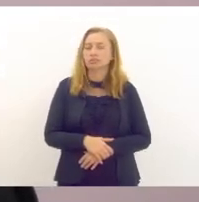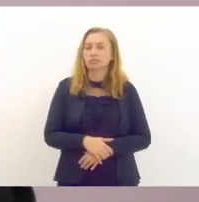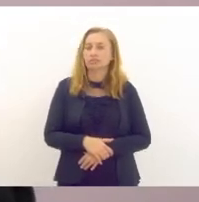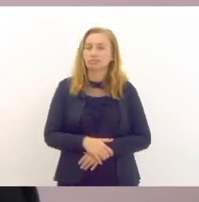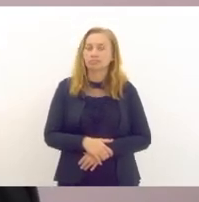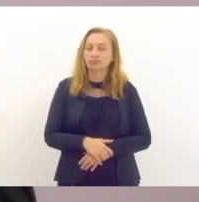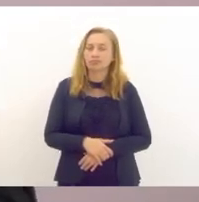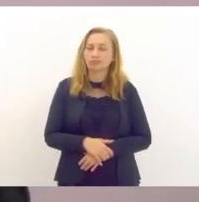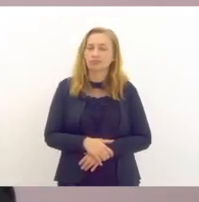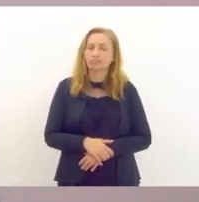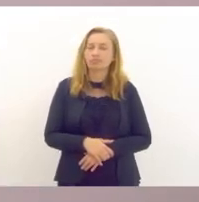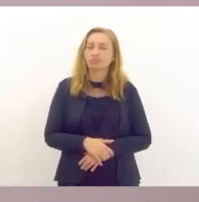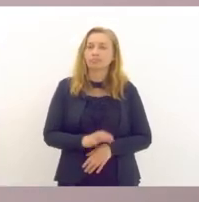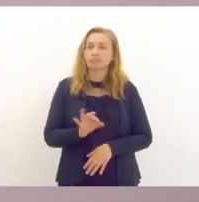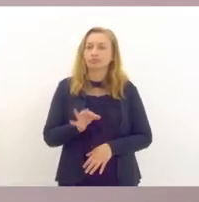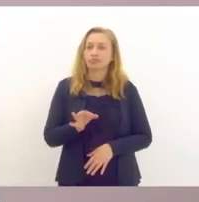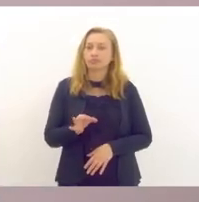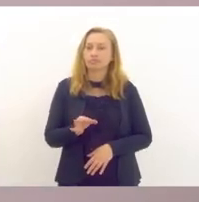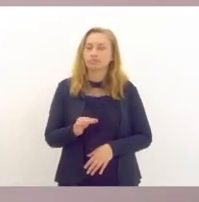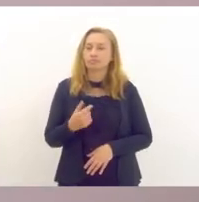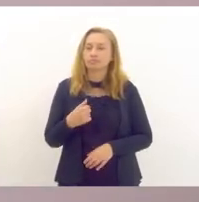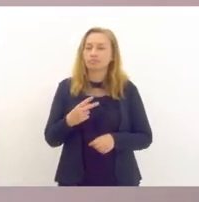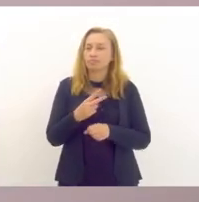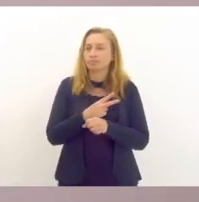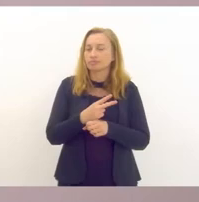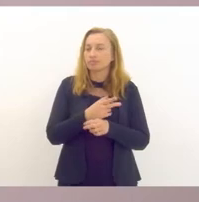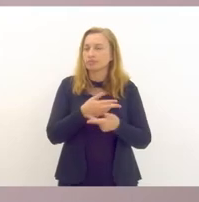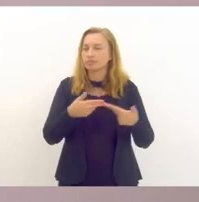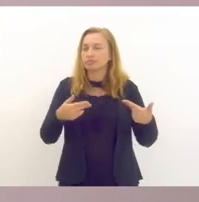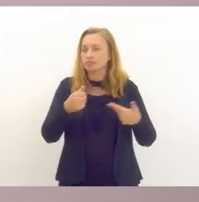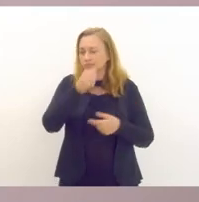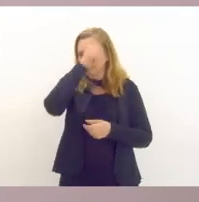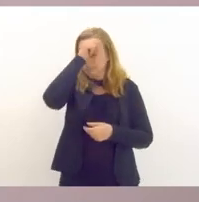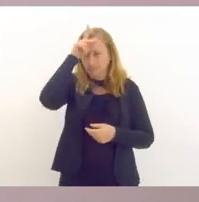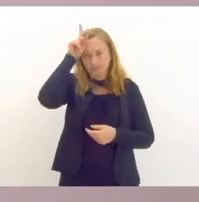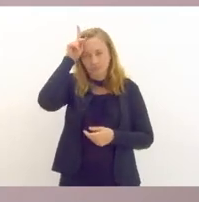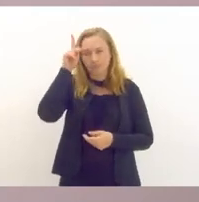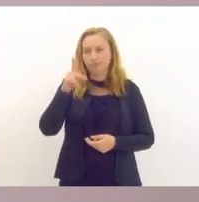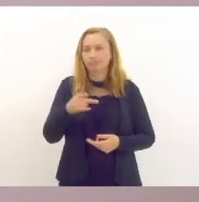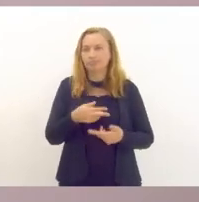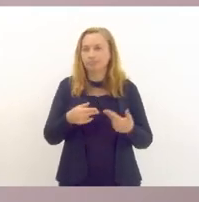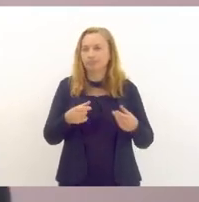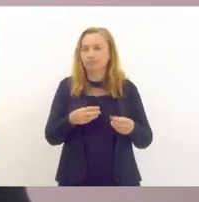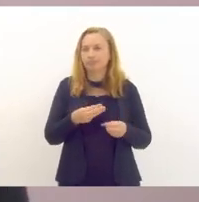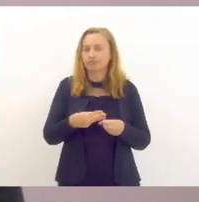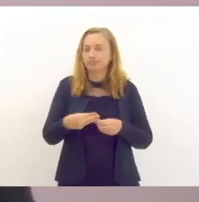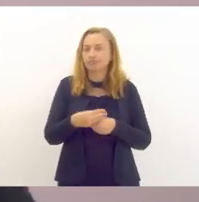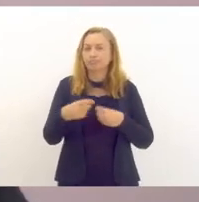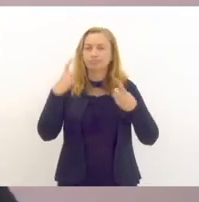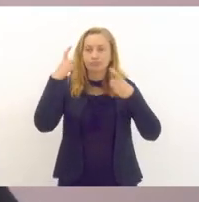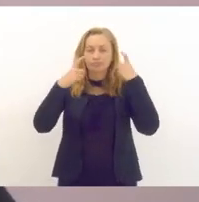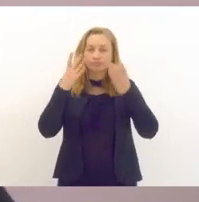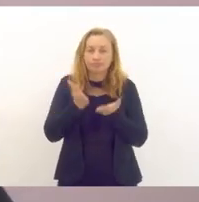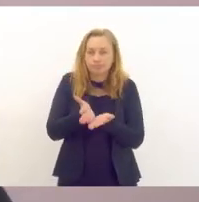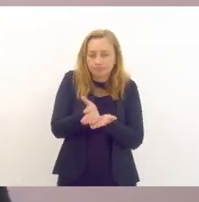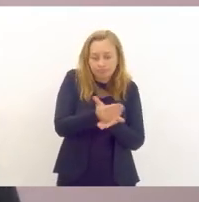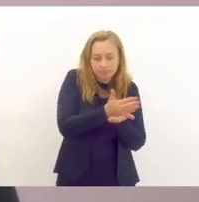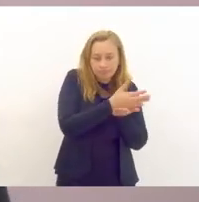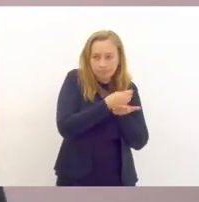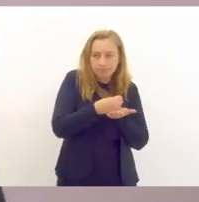consegue o fato é eu tenho sido procurado por muitos prefeitos e prefeitos com a preocupação da arrecadação